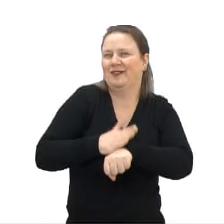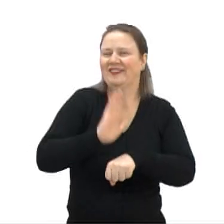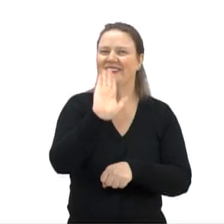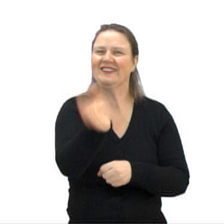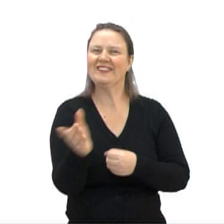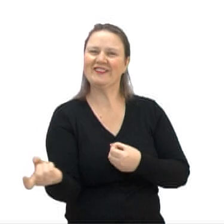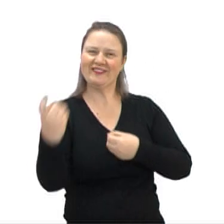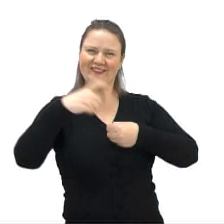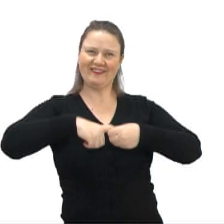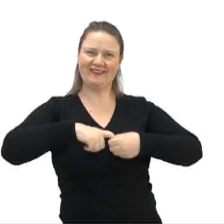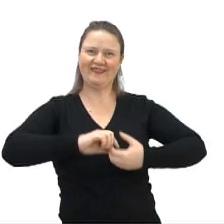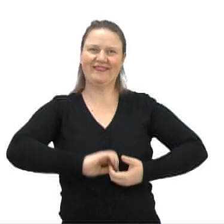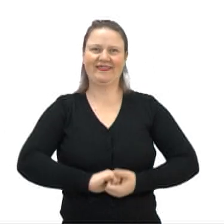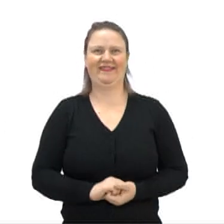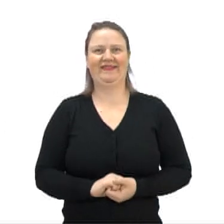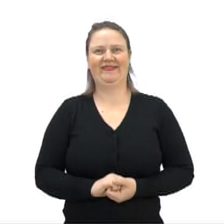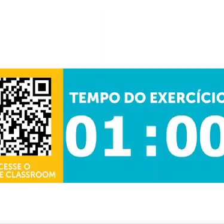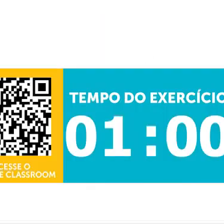já.